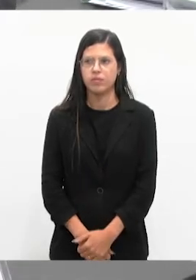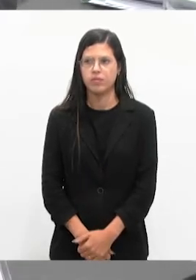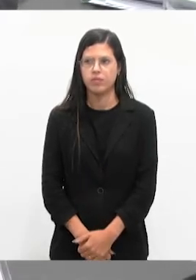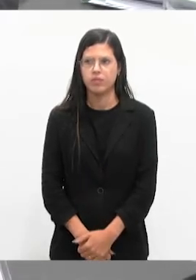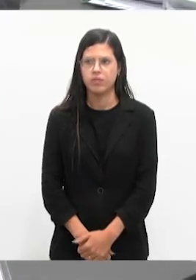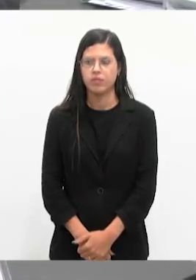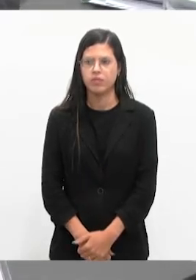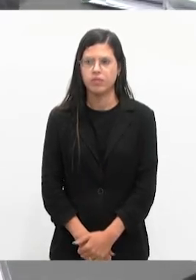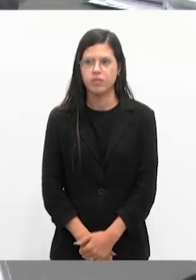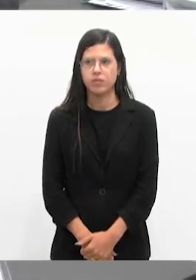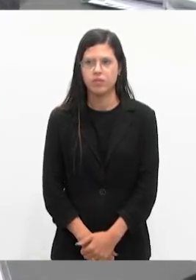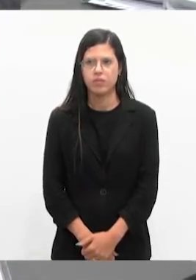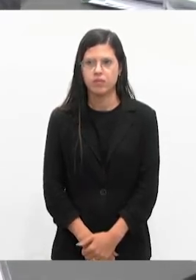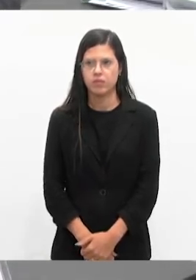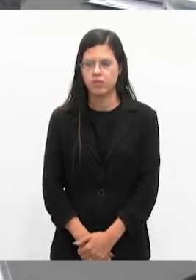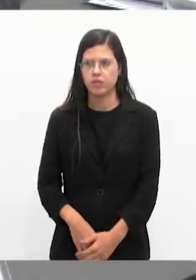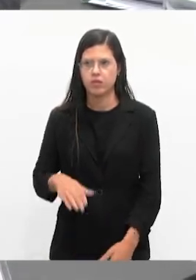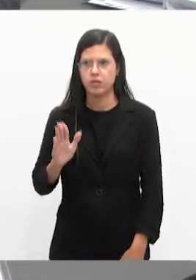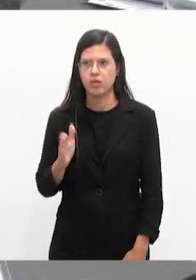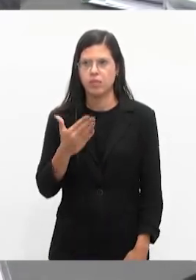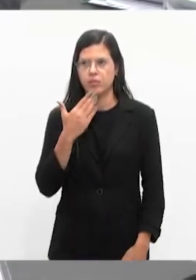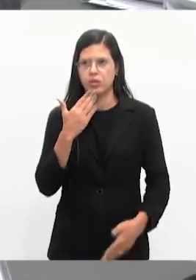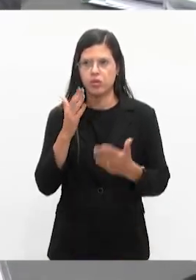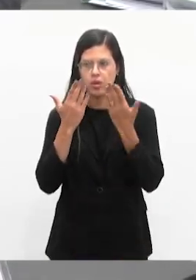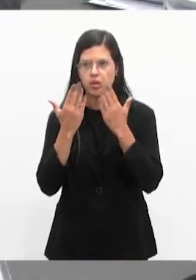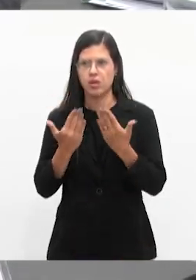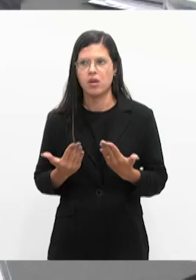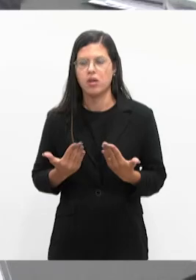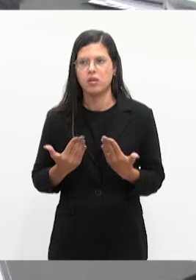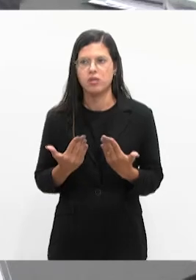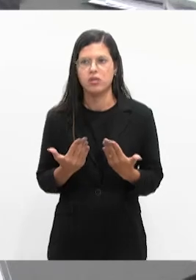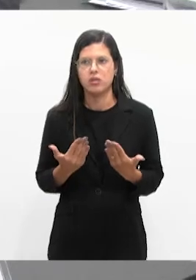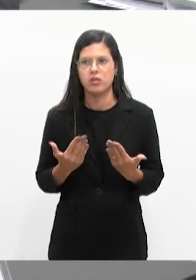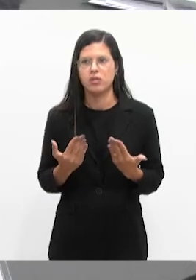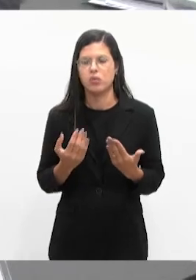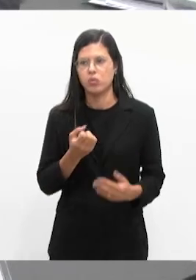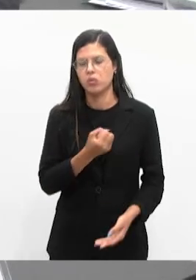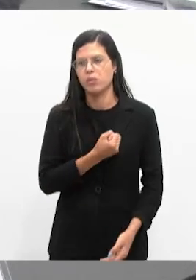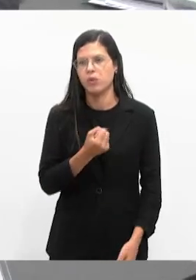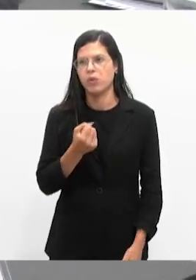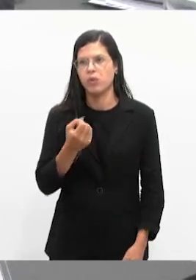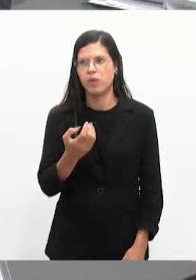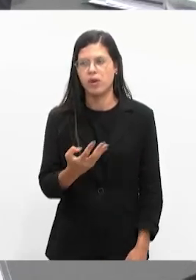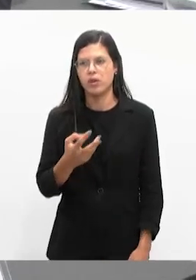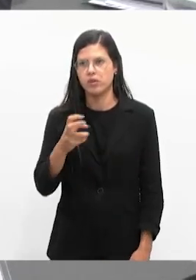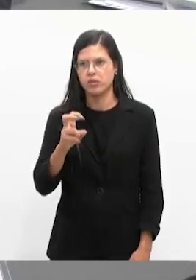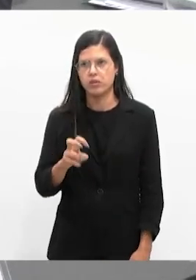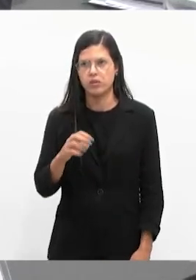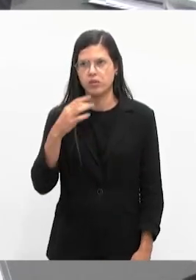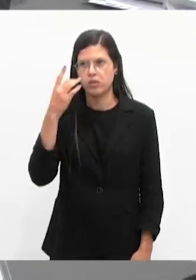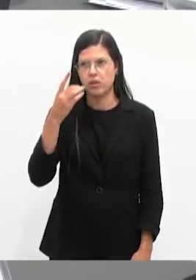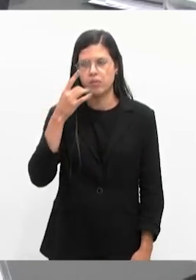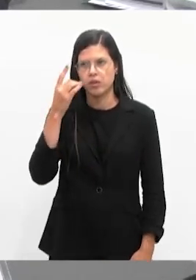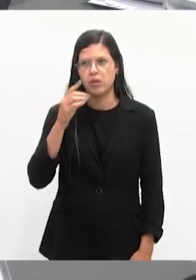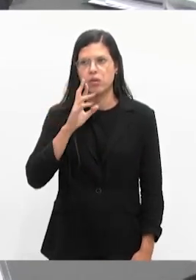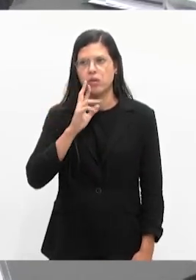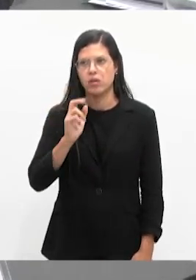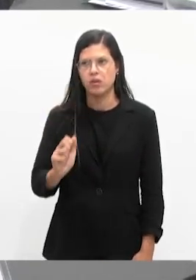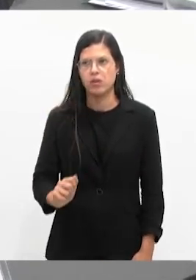E já foi solicitada vistas do item 45 pelo deputado Rodrigo Amorim.